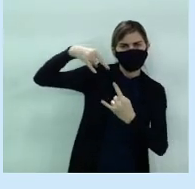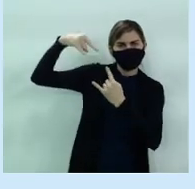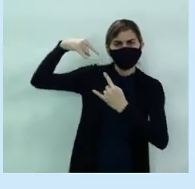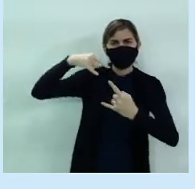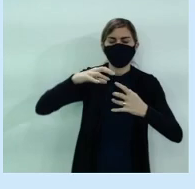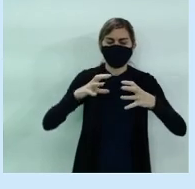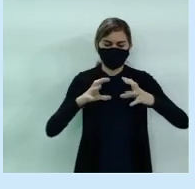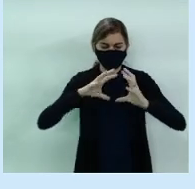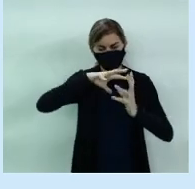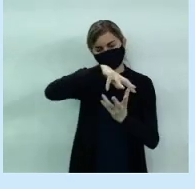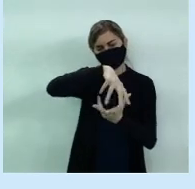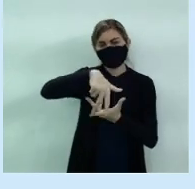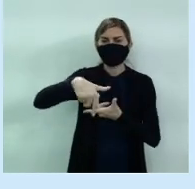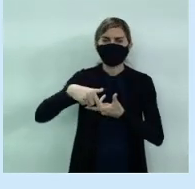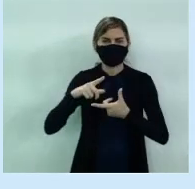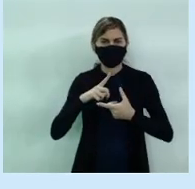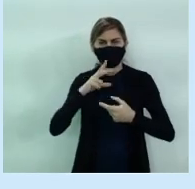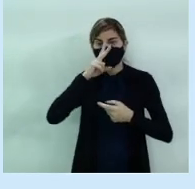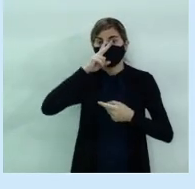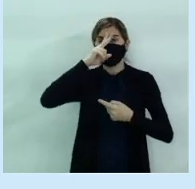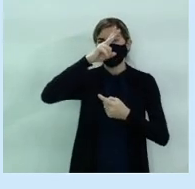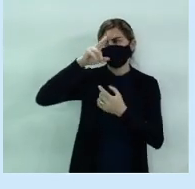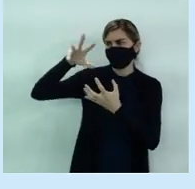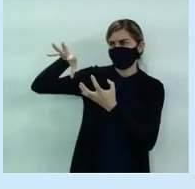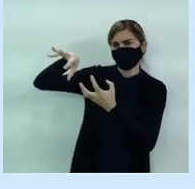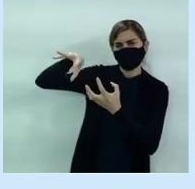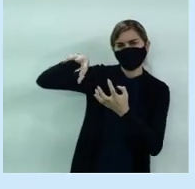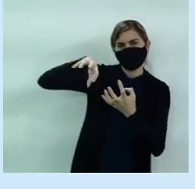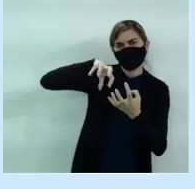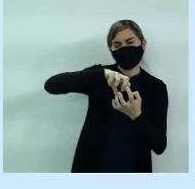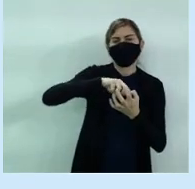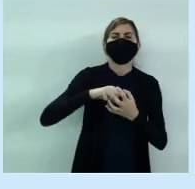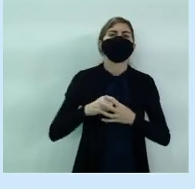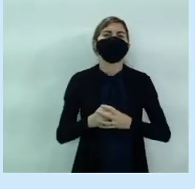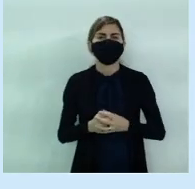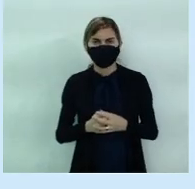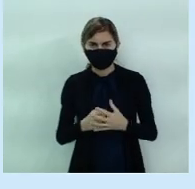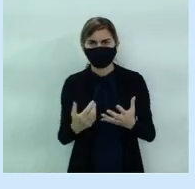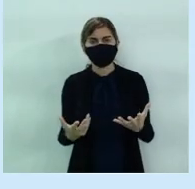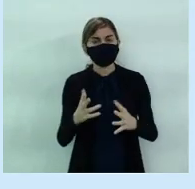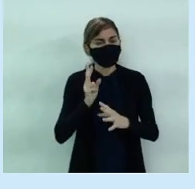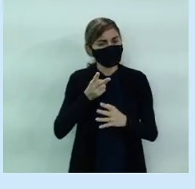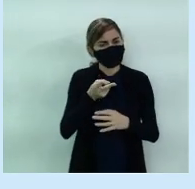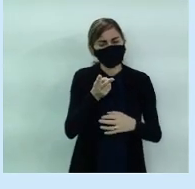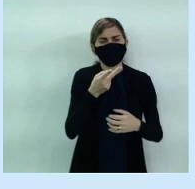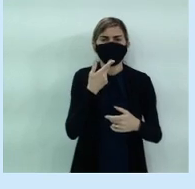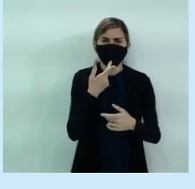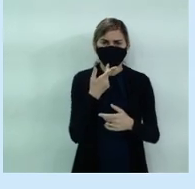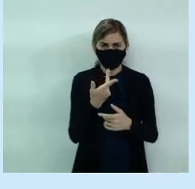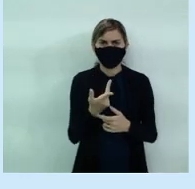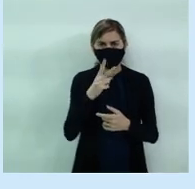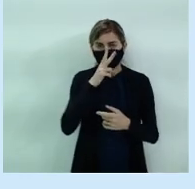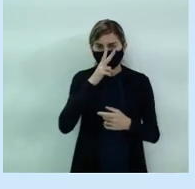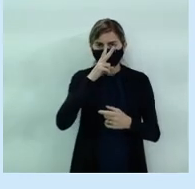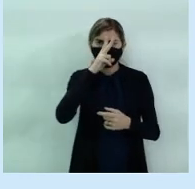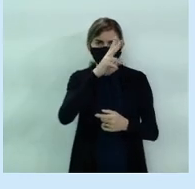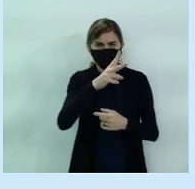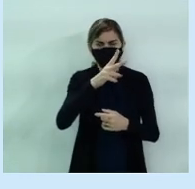ela exerce essa força aí da gravidade. Então, toda vez quando se fala de